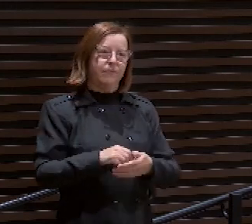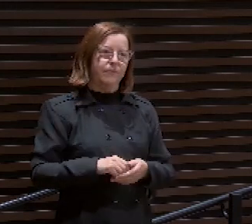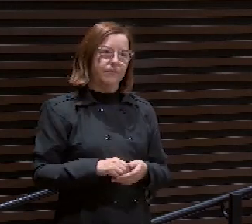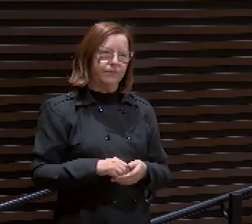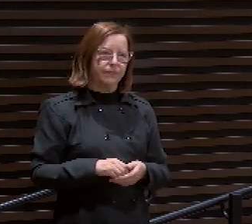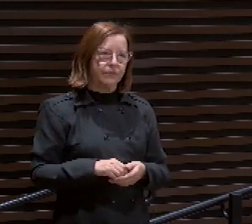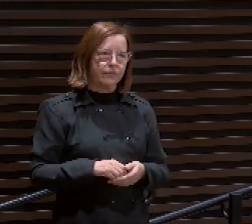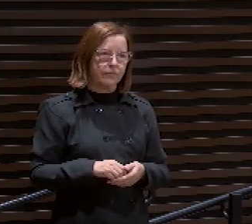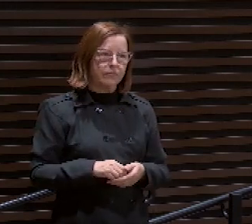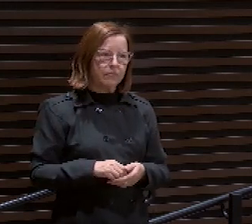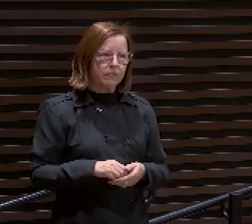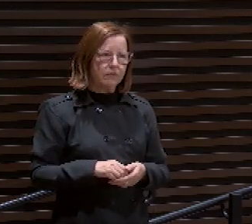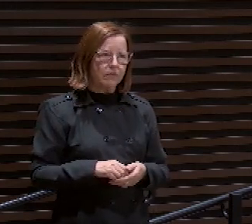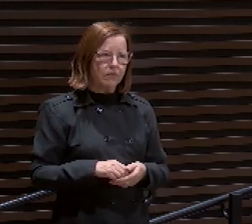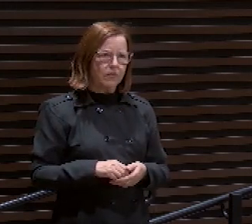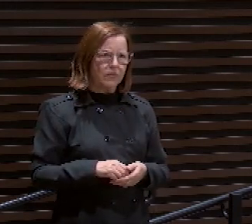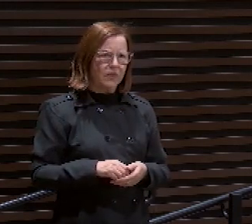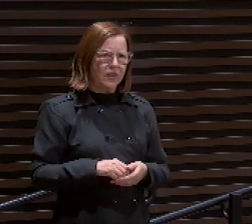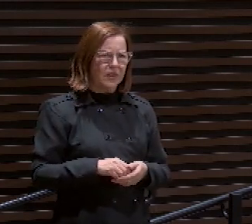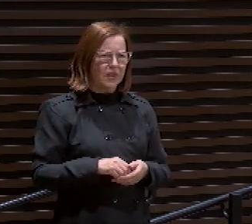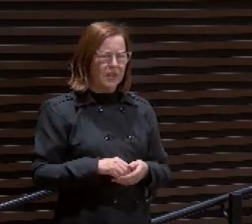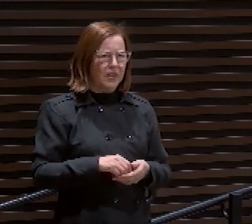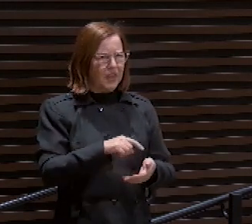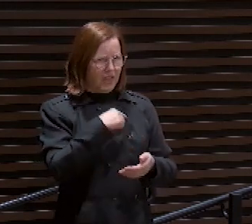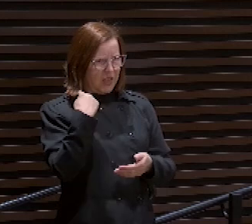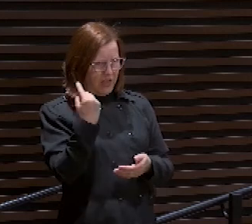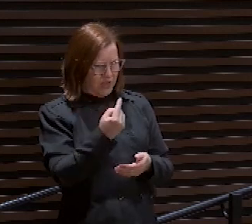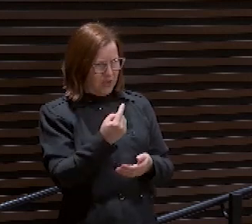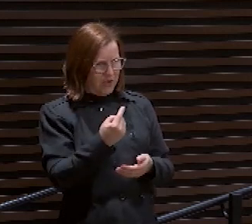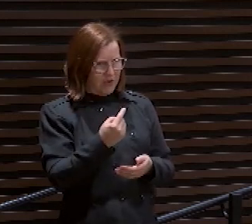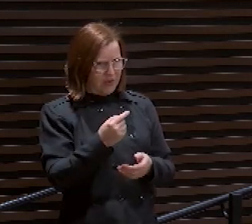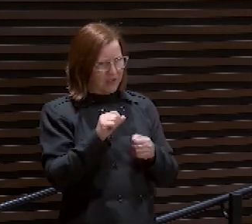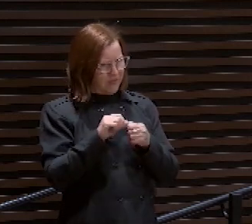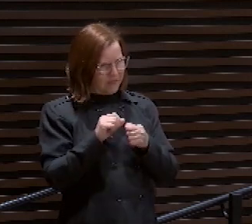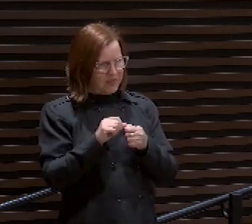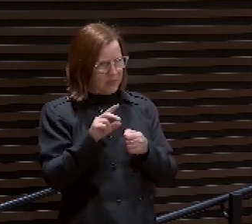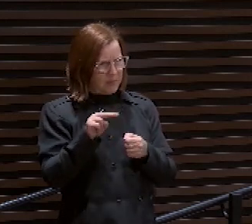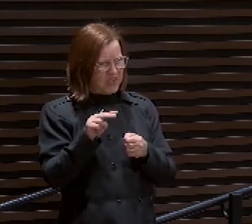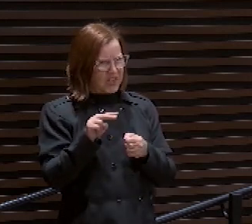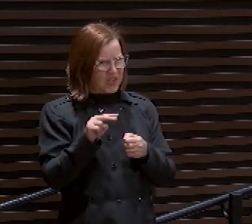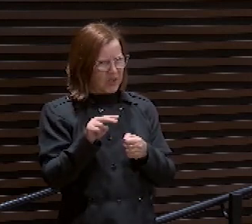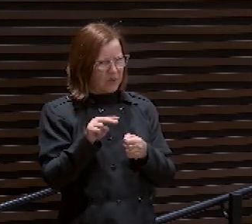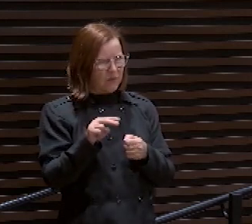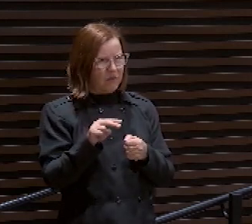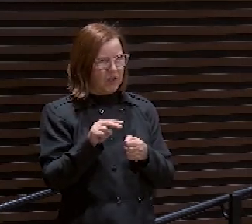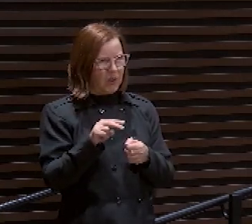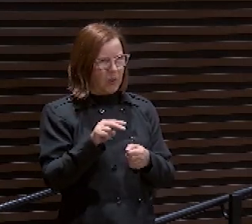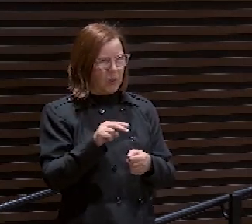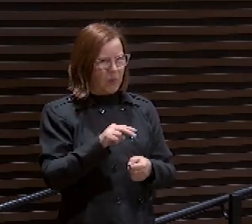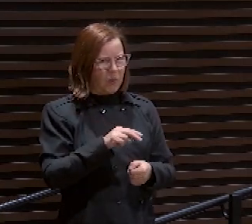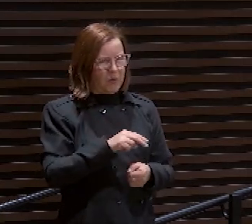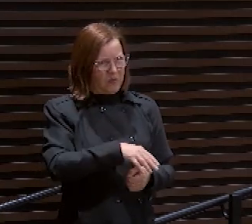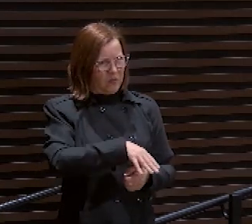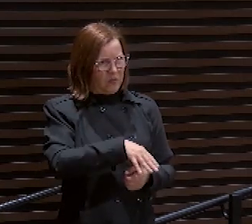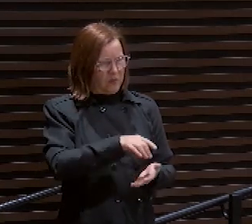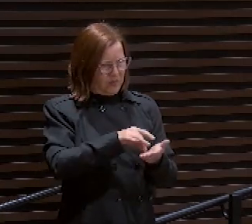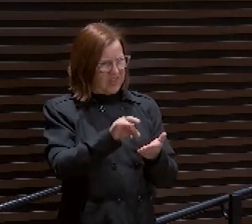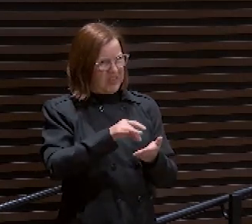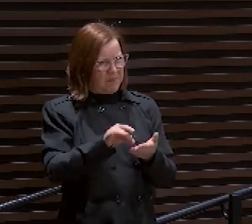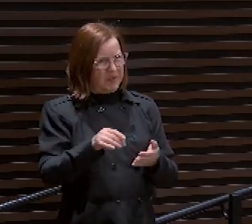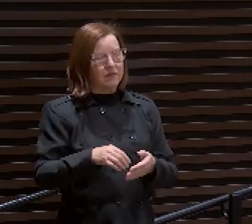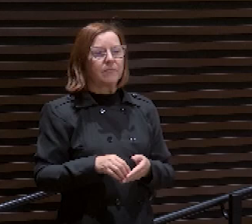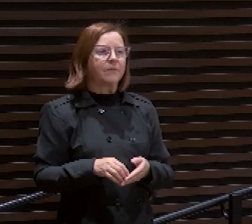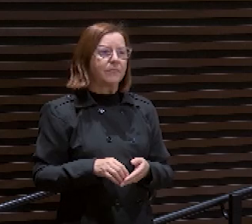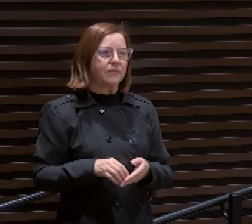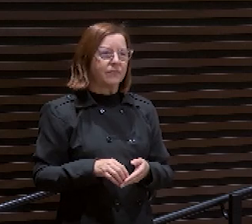realmente agido dessa forma? Quem vem à sua mente quando nós falamos aqui de falta de perdão,